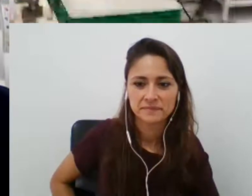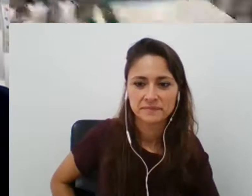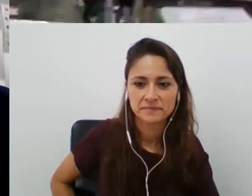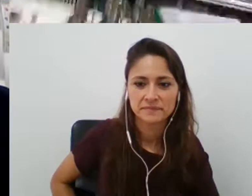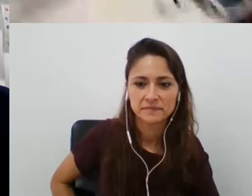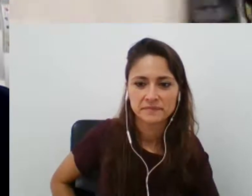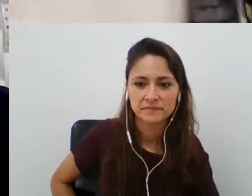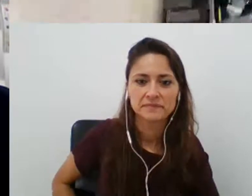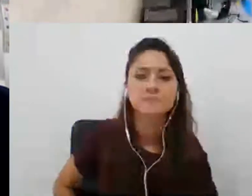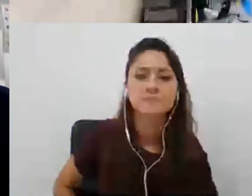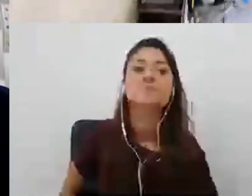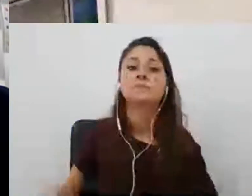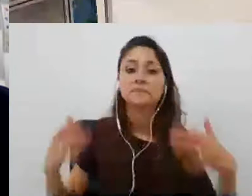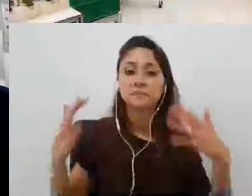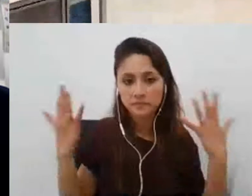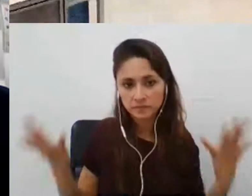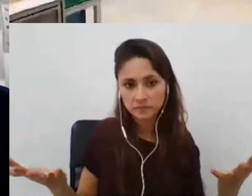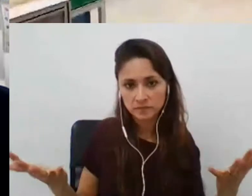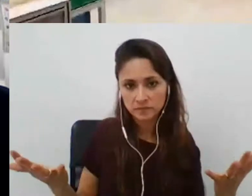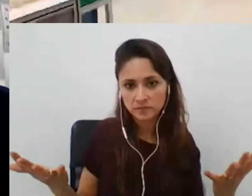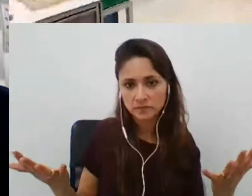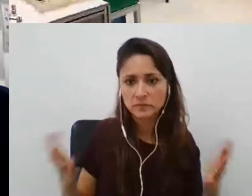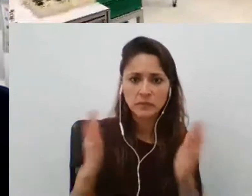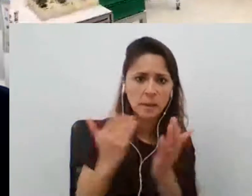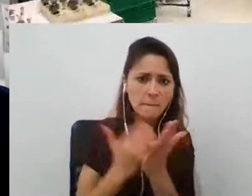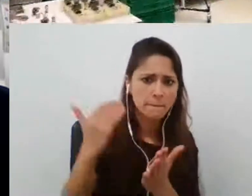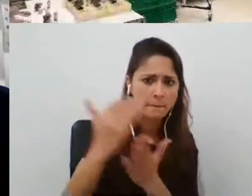Beleza. Então, pessoal, mais perguntas?